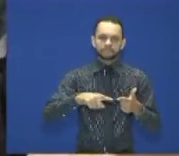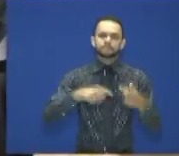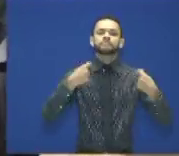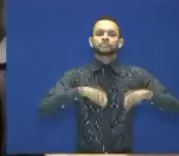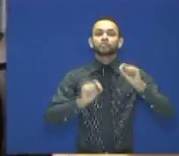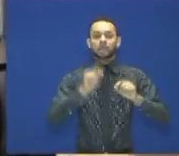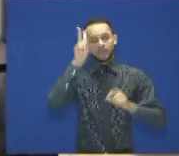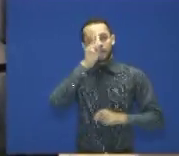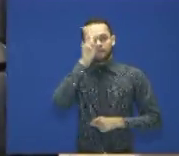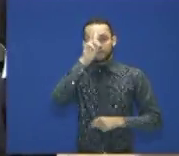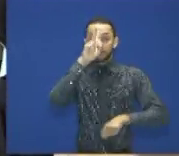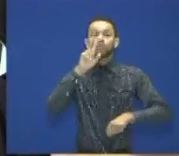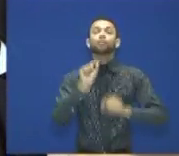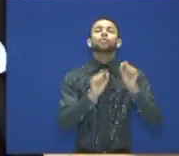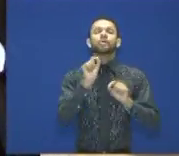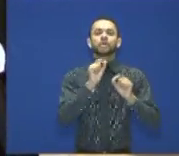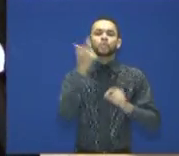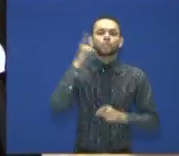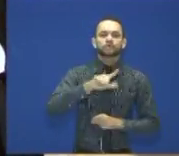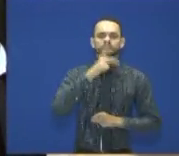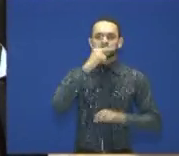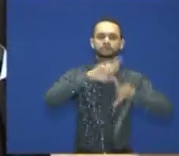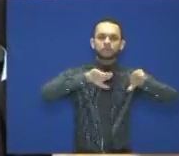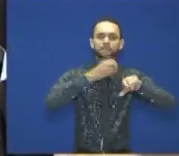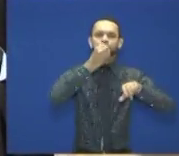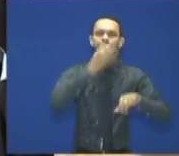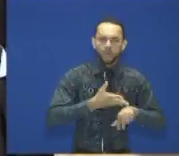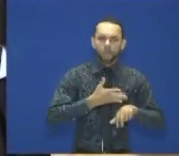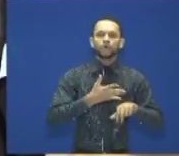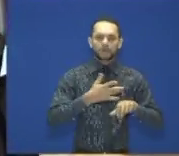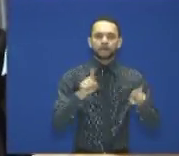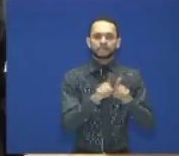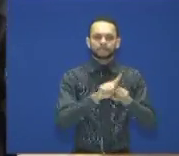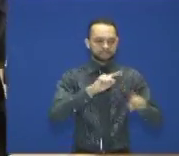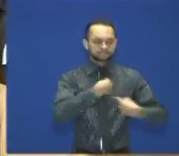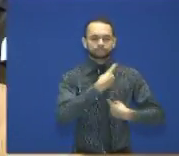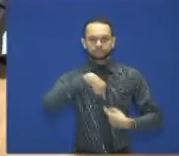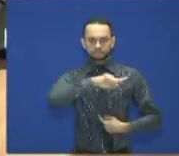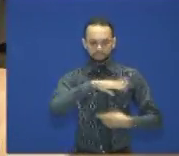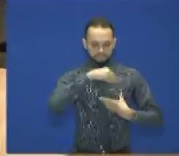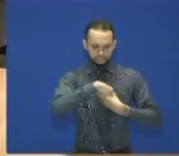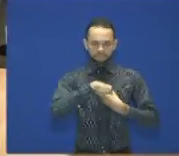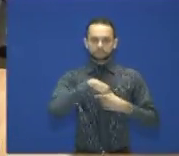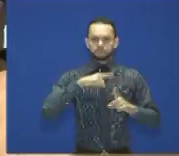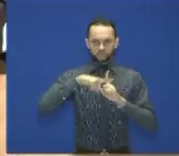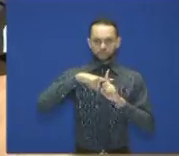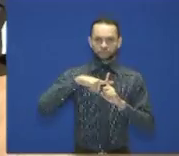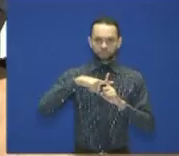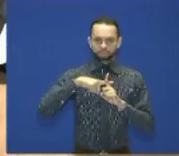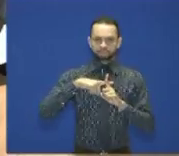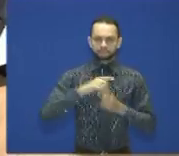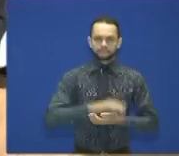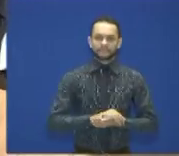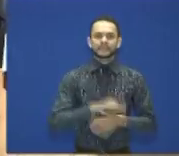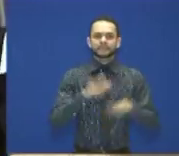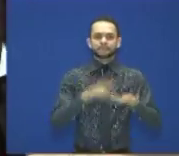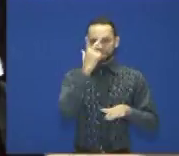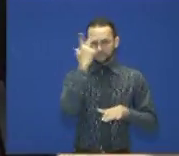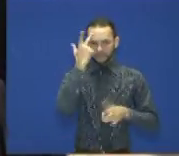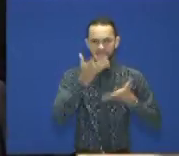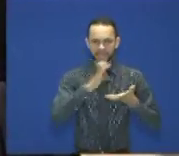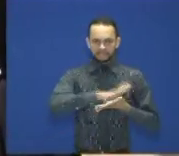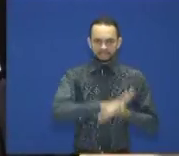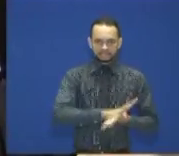faz bem, lembre-se daquilo que te move e lembre-se daquilo que você é. E quando quiserem te enterrar,